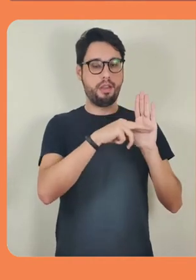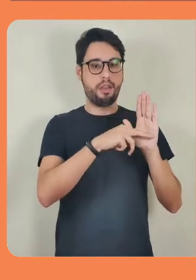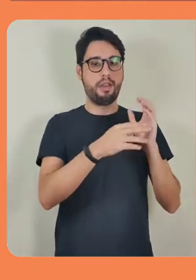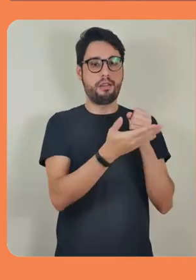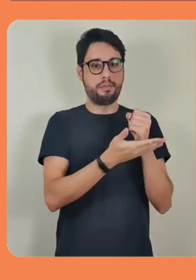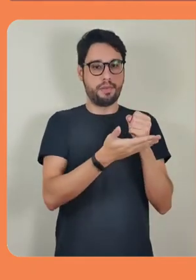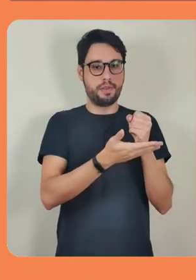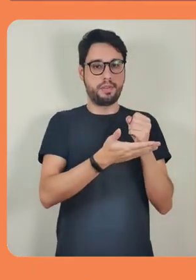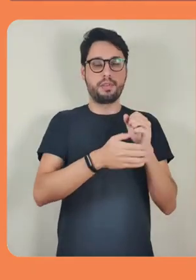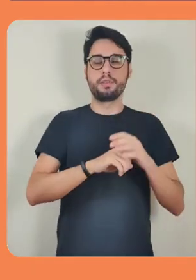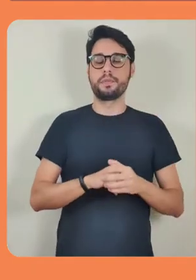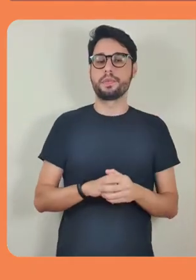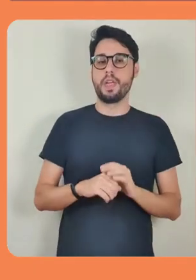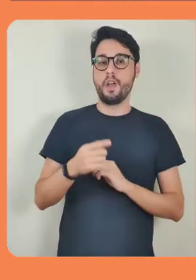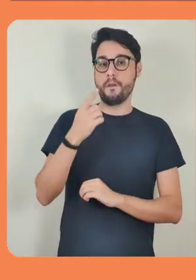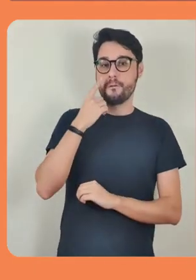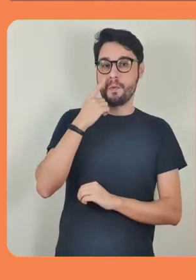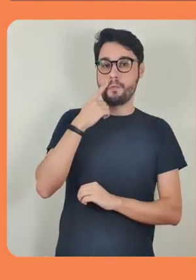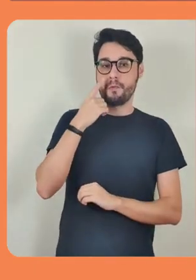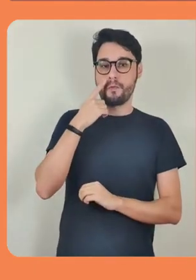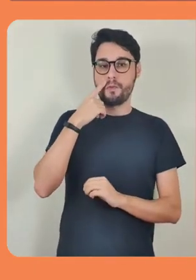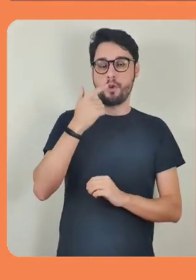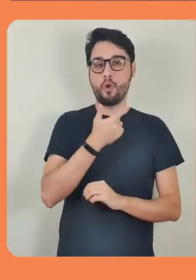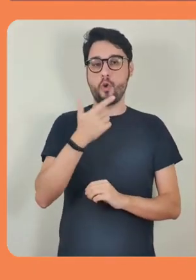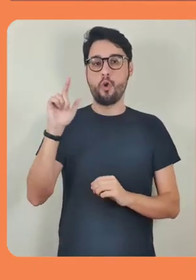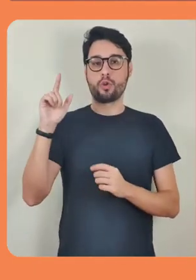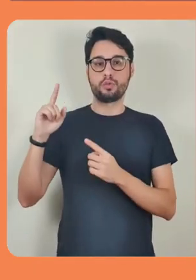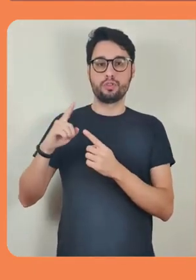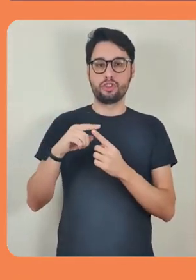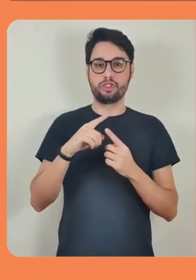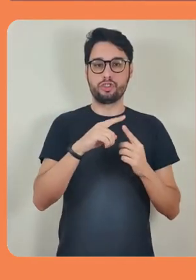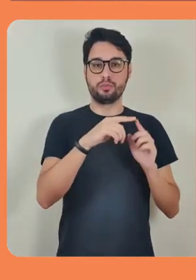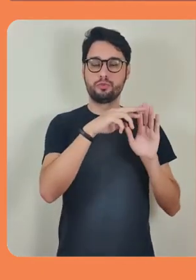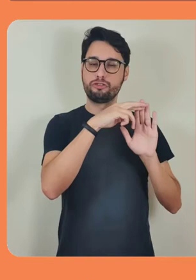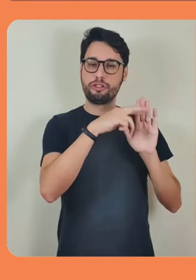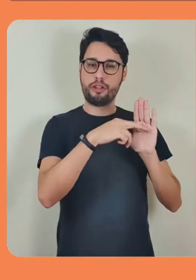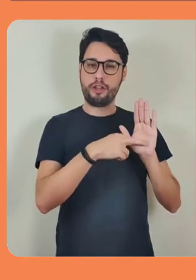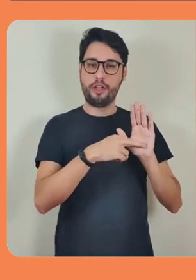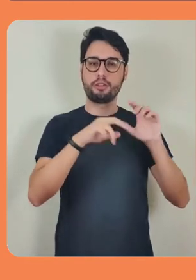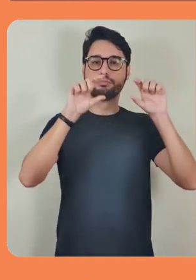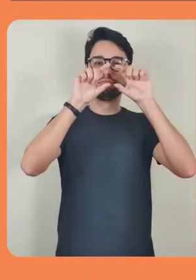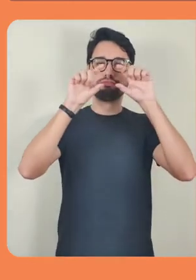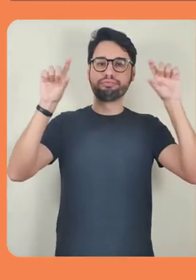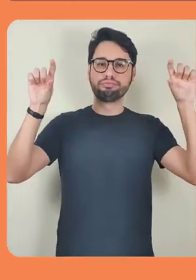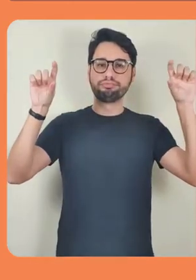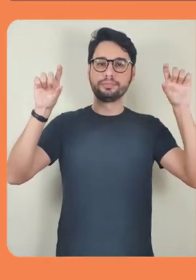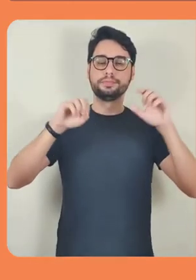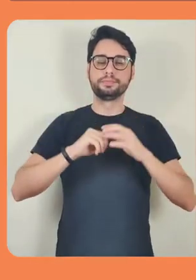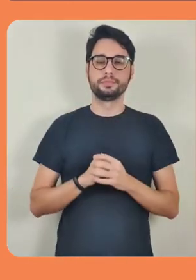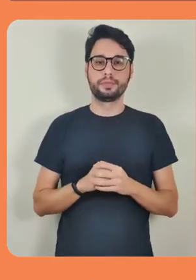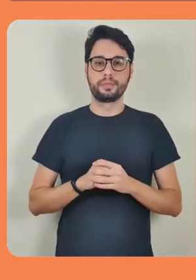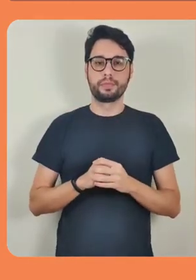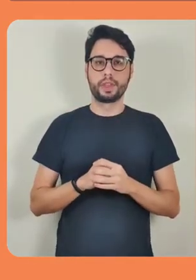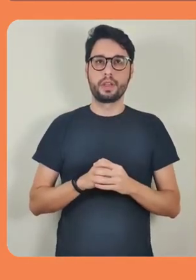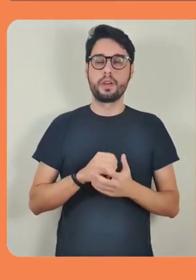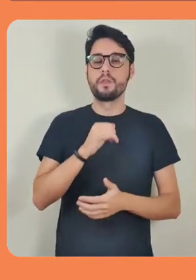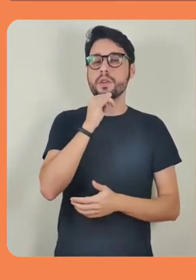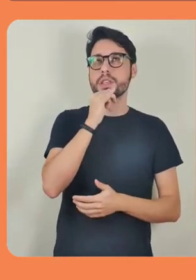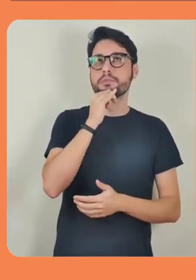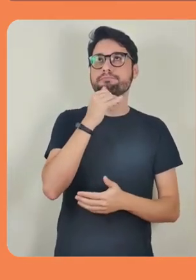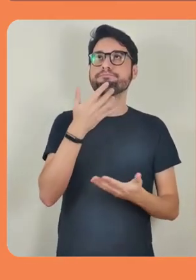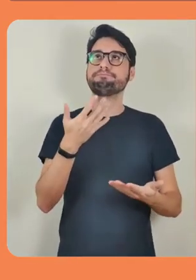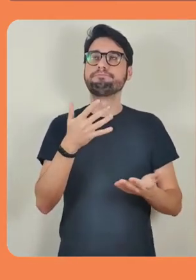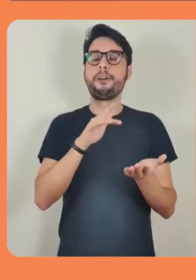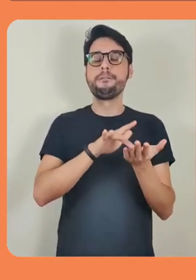essas regras aqui nada disso que você precisa mantê-la tá bom vejamos aqui em cima